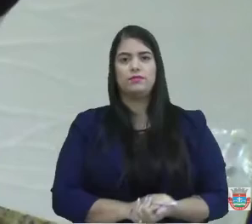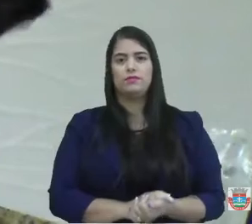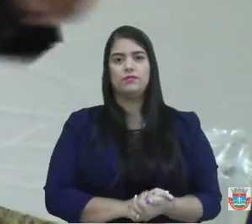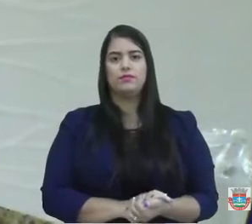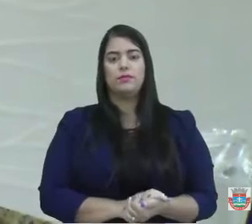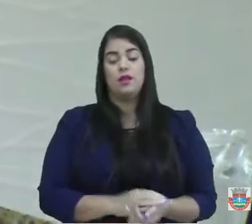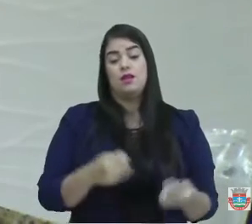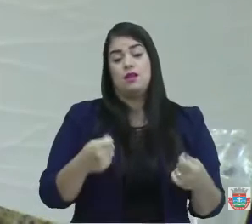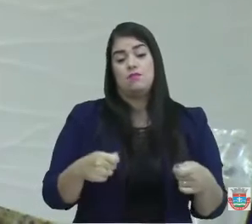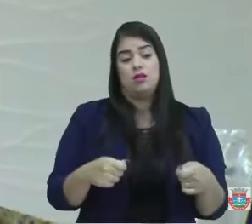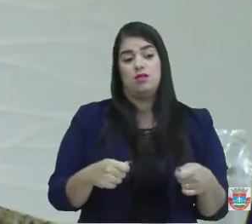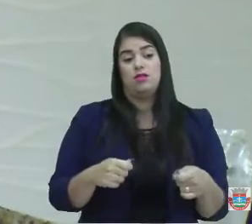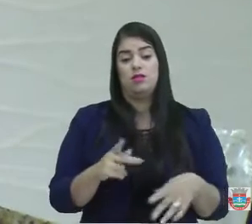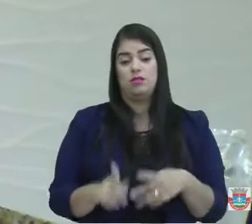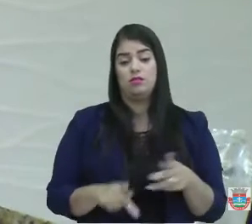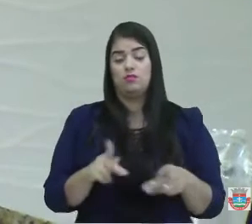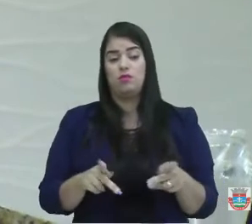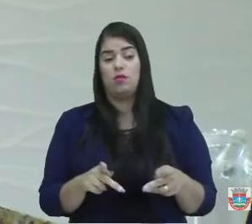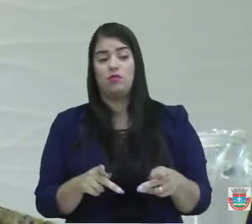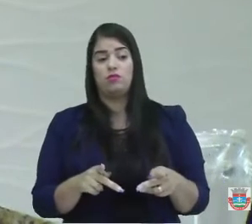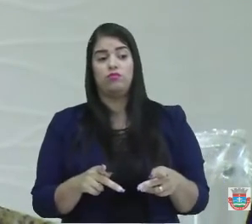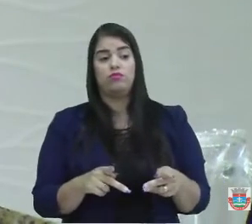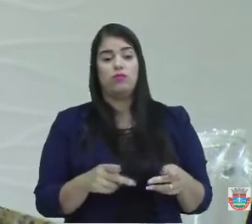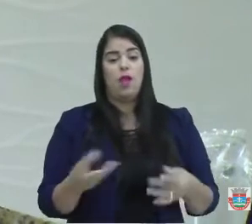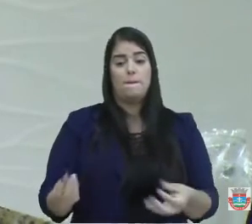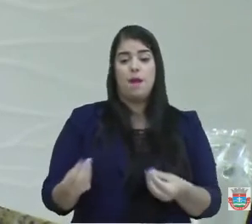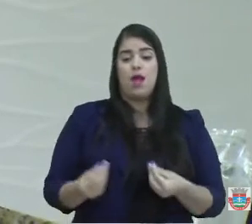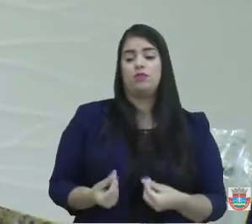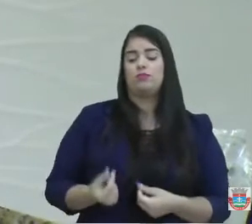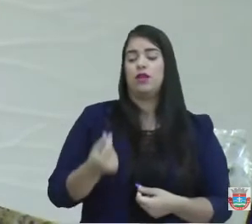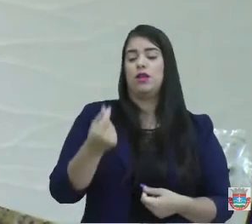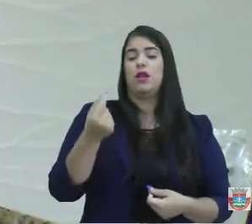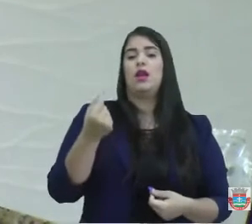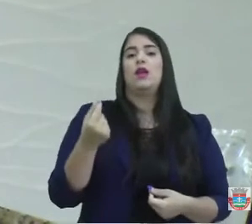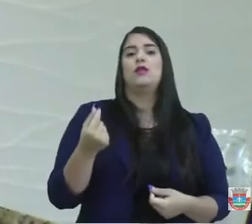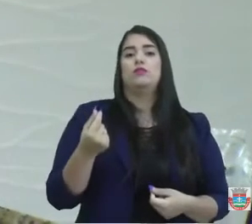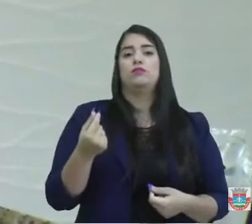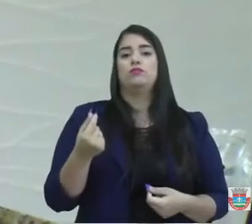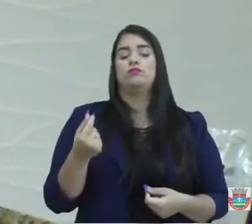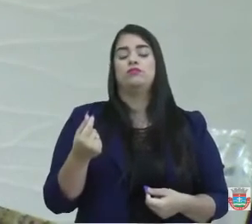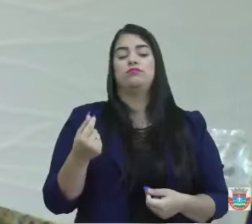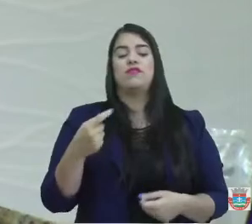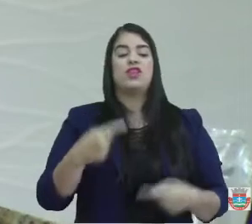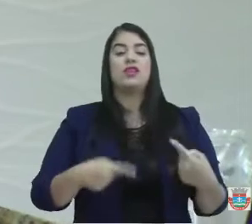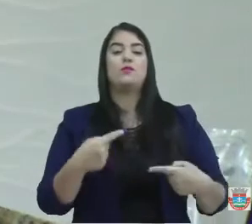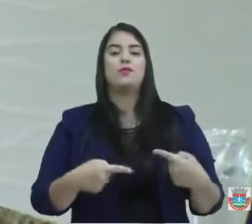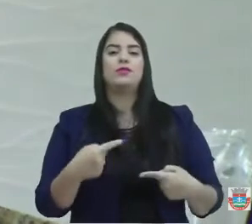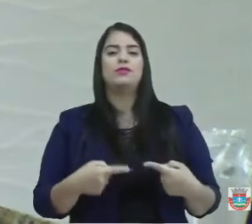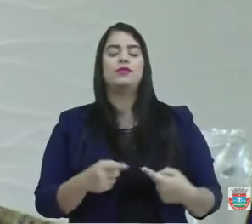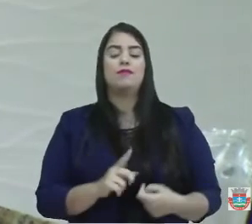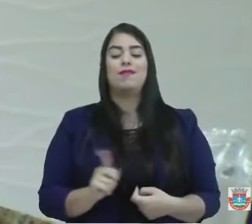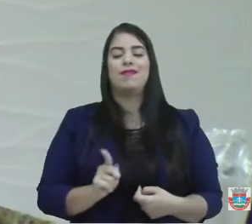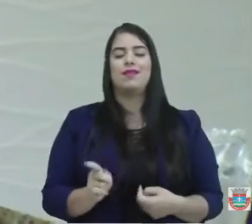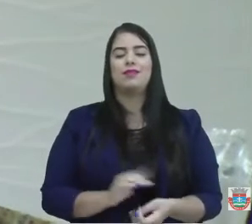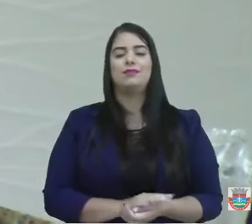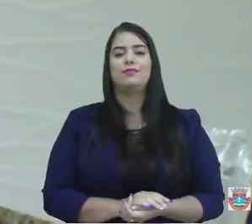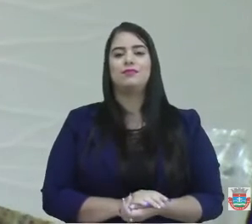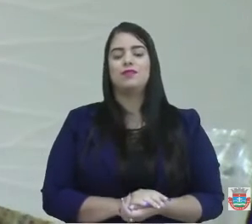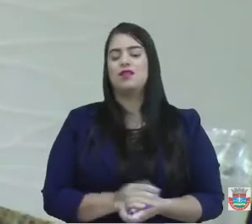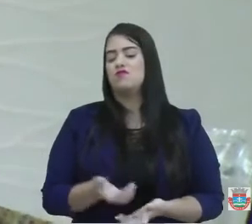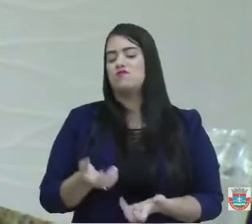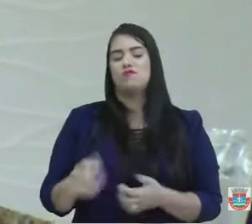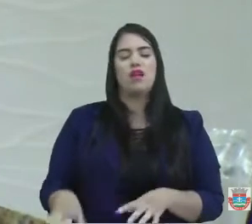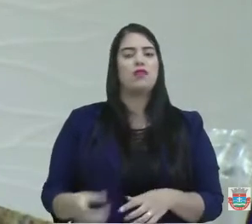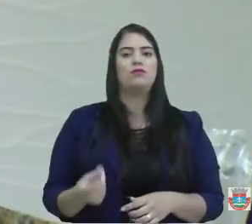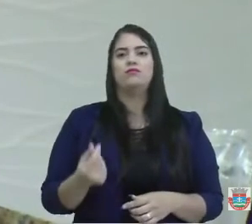depende desse povo. Que pega dinheiro desse cara para fazer a política dele. Eu não pego dinheiro de ninguém, não. Eu bato